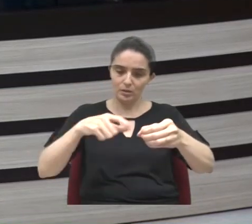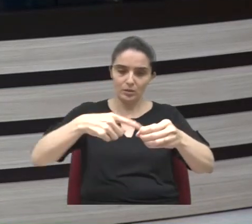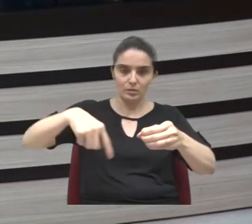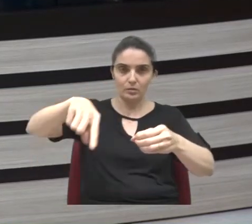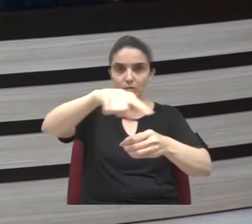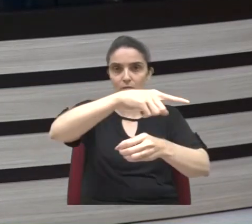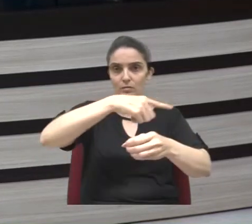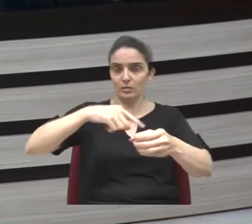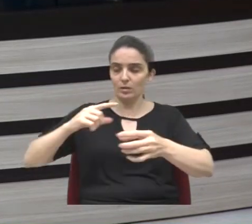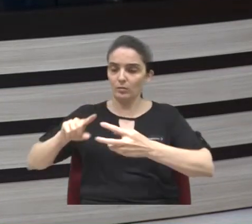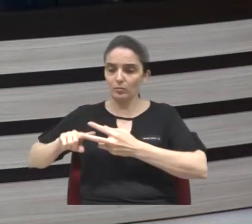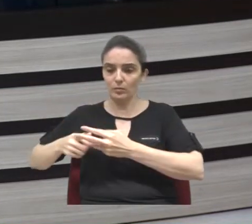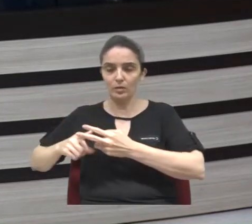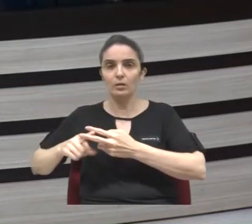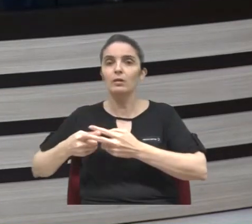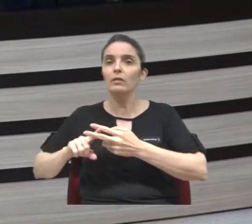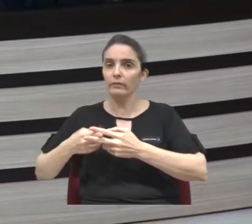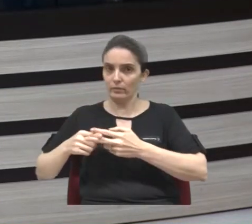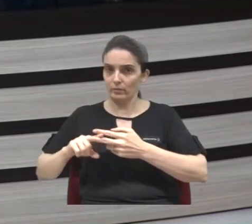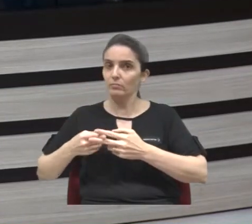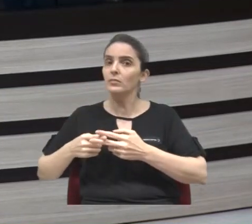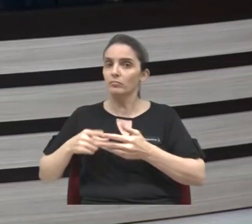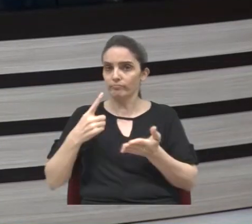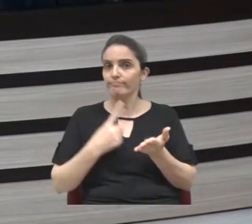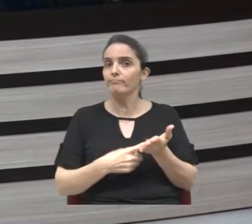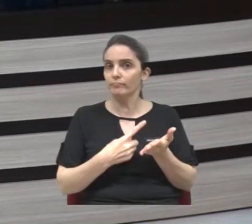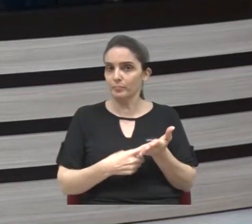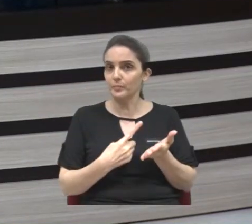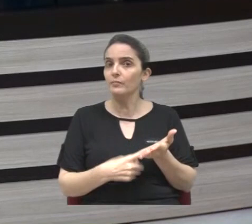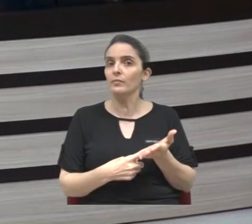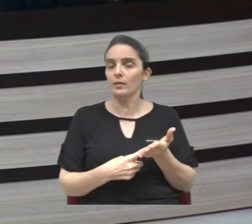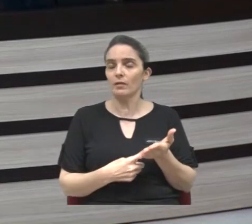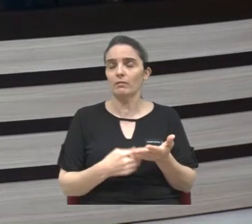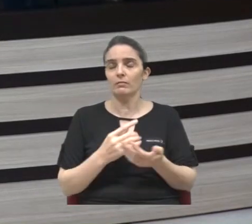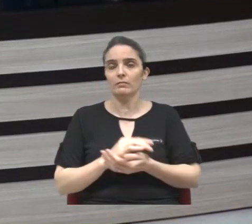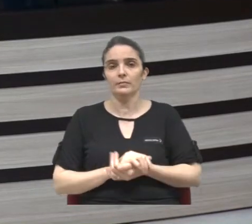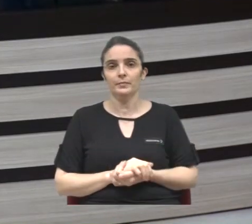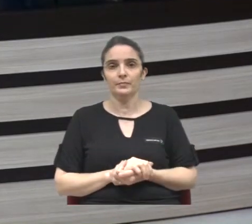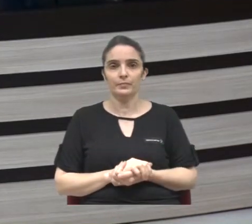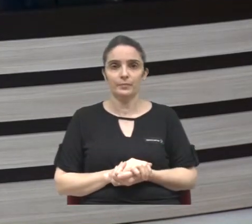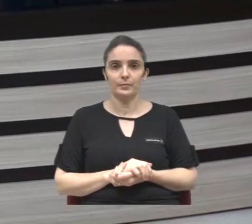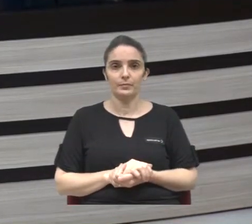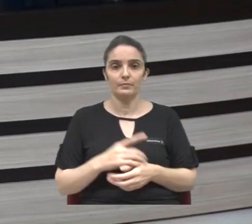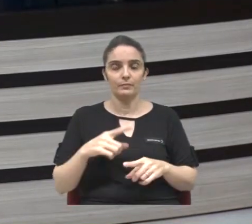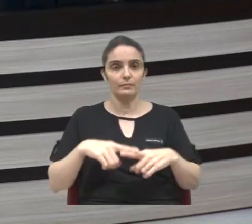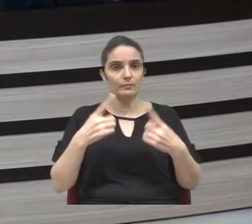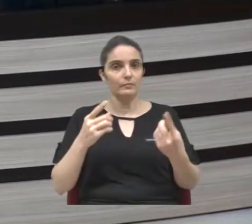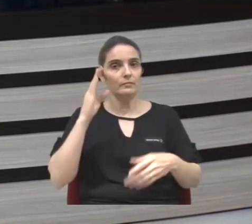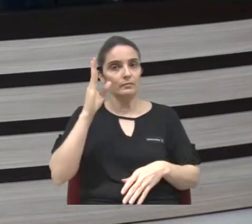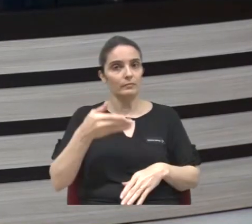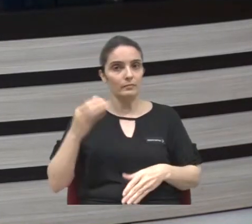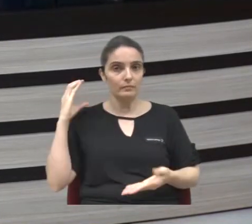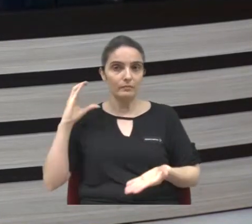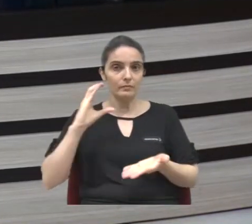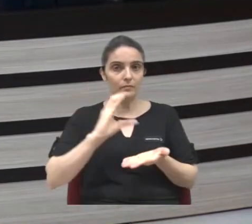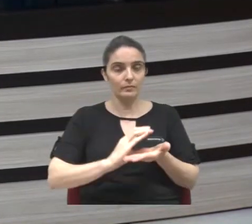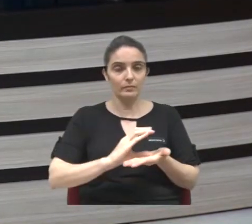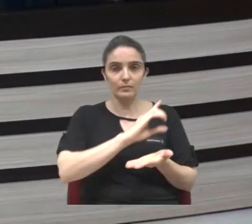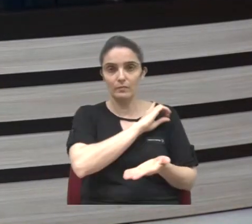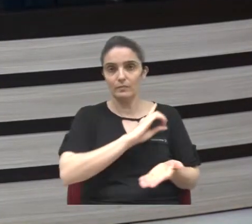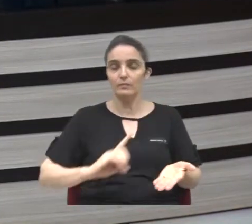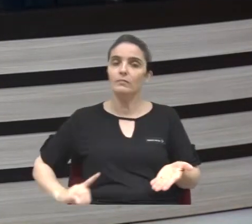né? Ficou de acordo com o que se planejava. Mas já veio uma verba do deputado Carlos César,